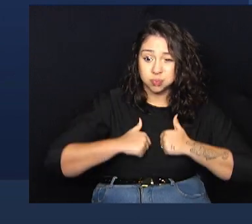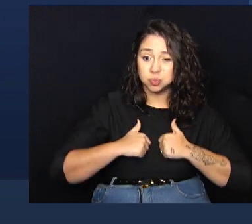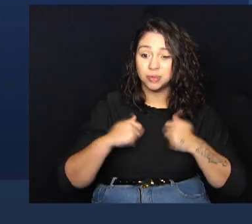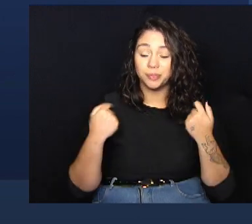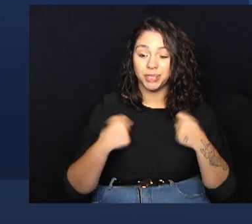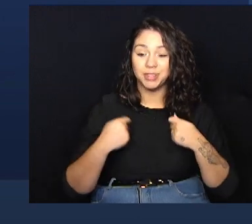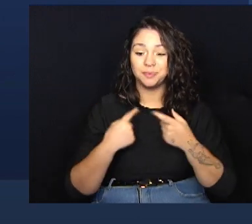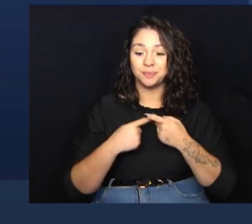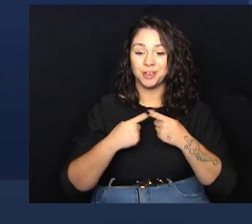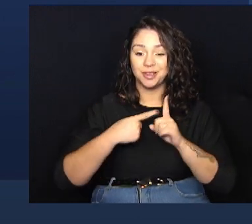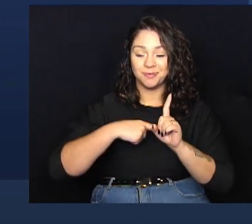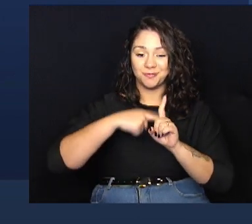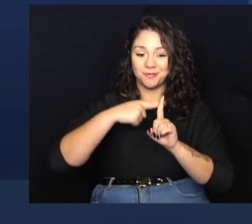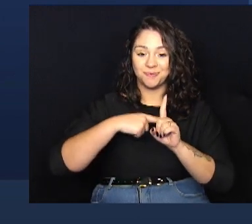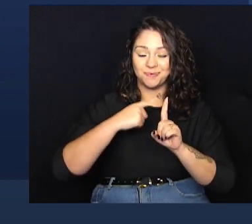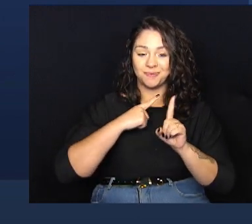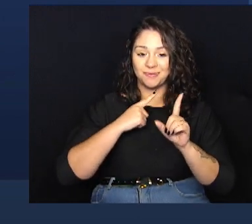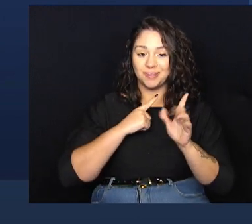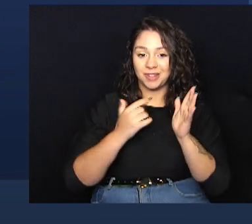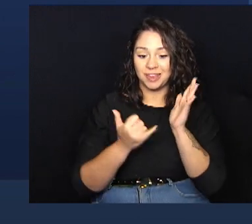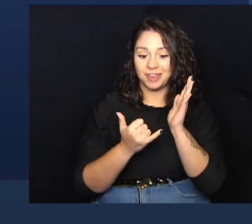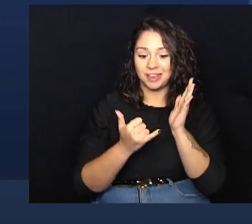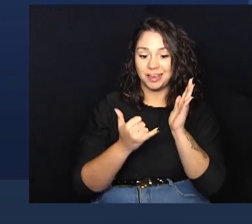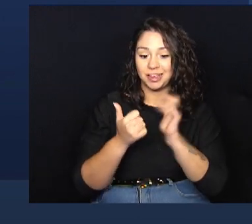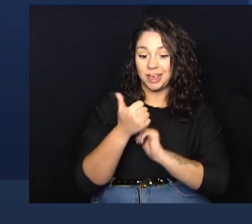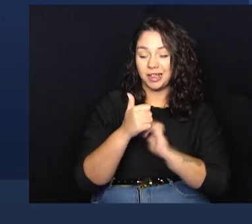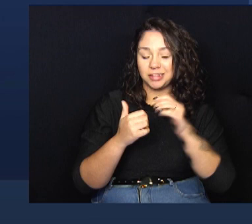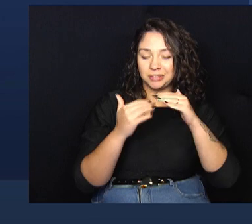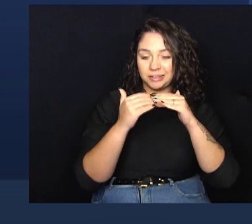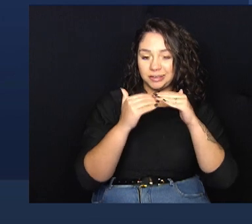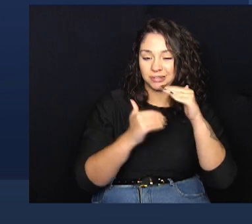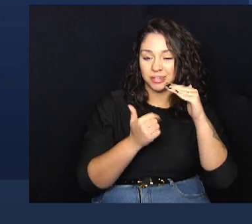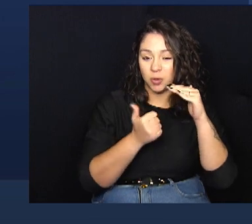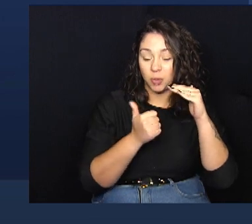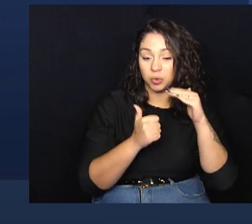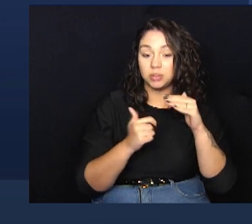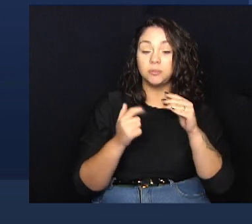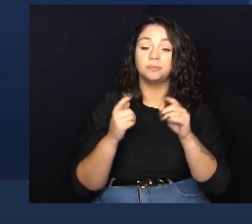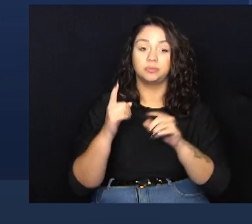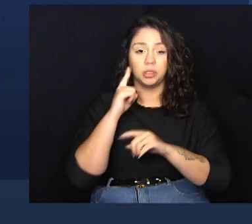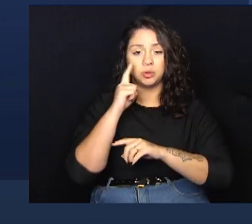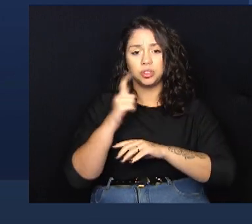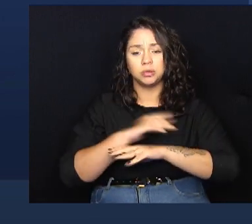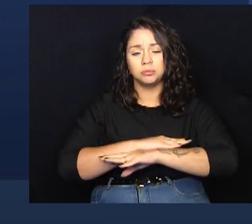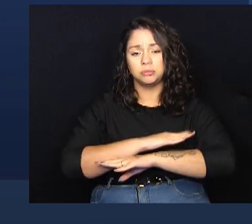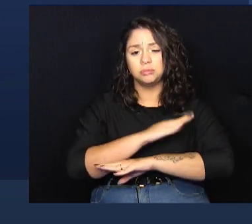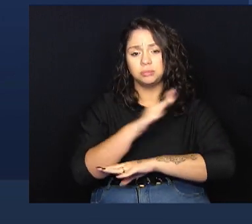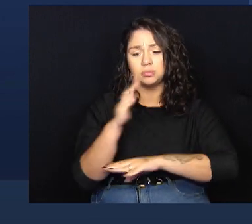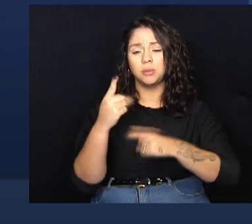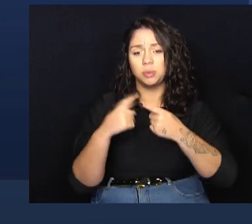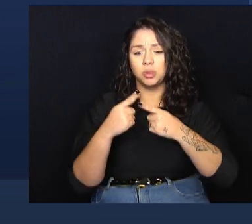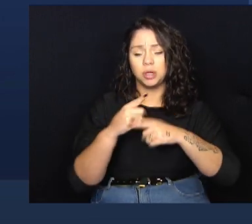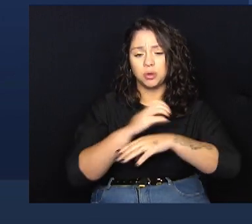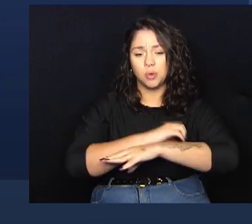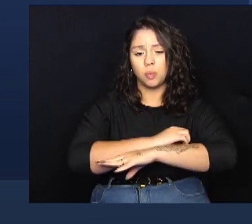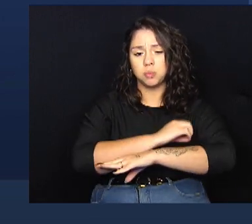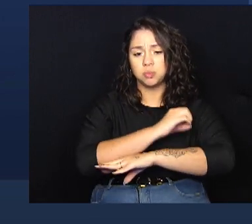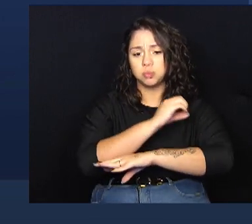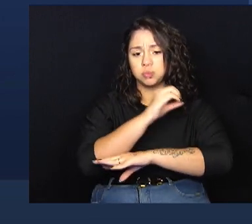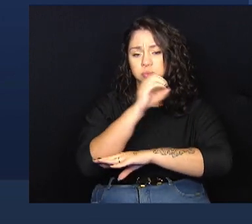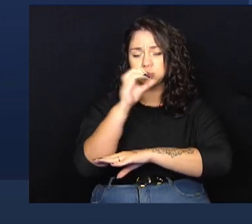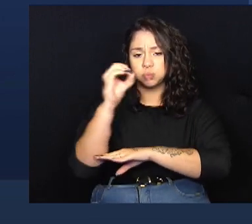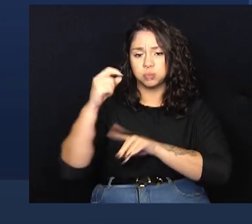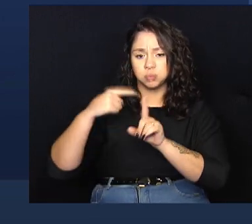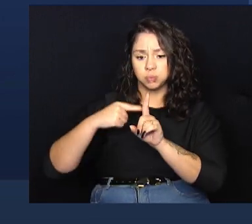a temperatura fica próxima aos 11 graus ao longo do dia vai subindo por conta do sol mas olha só temperatura